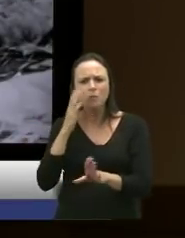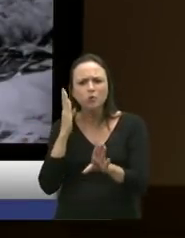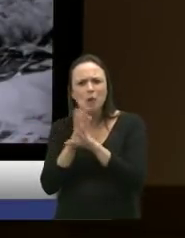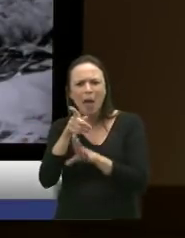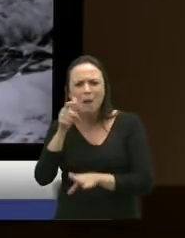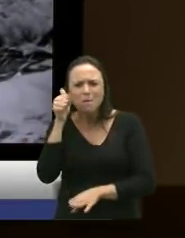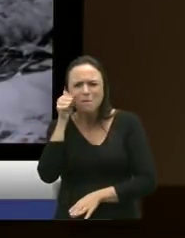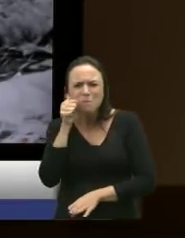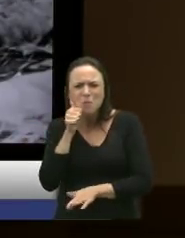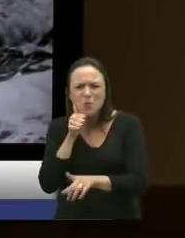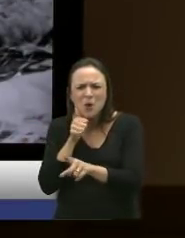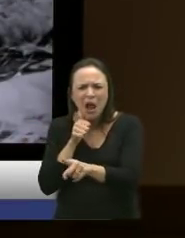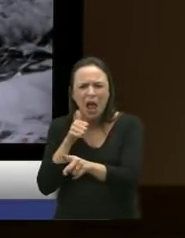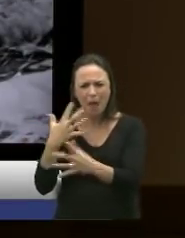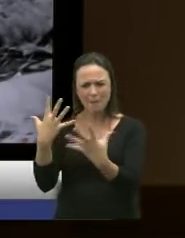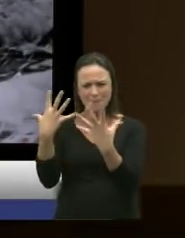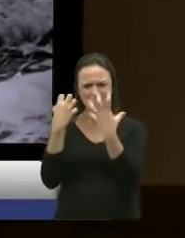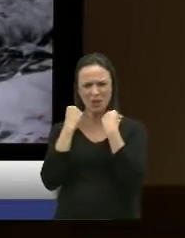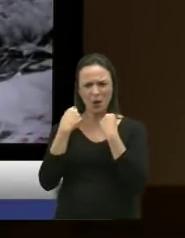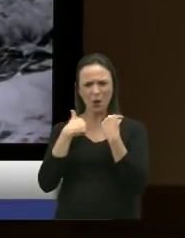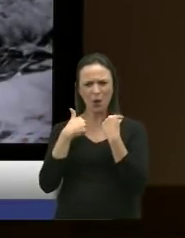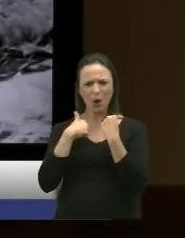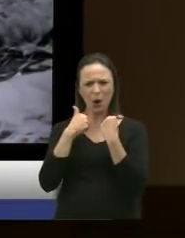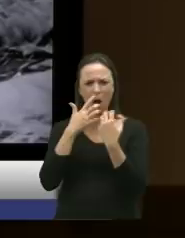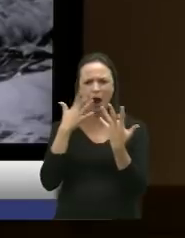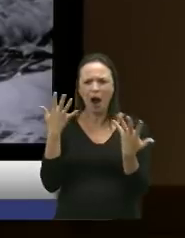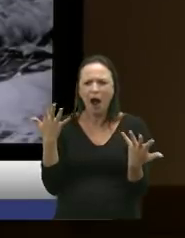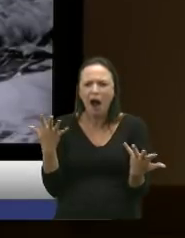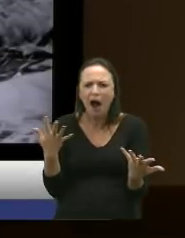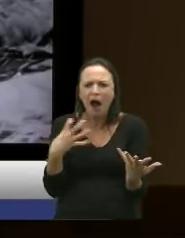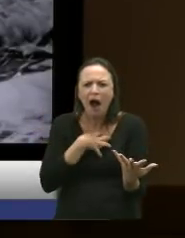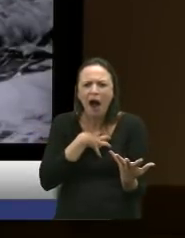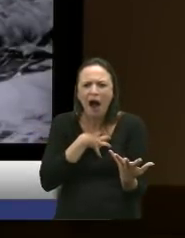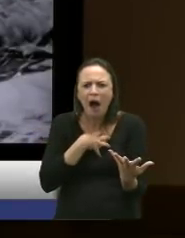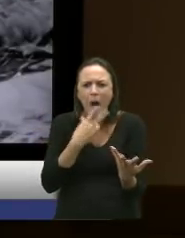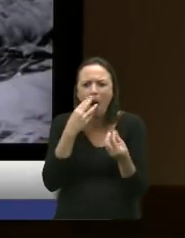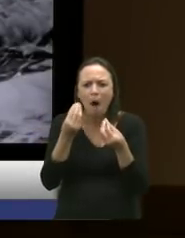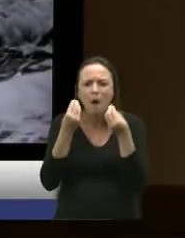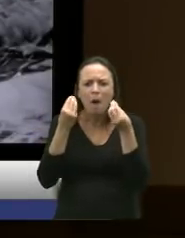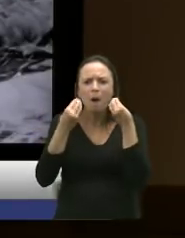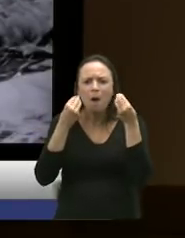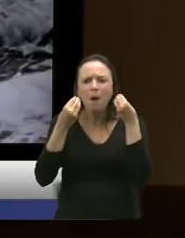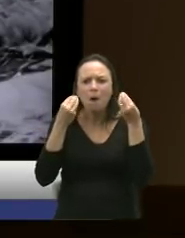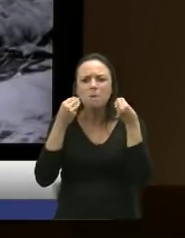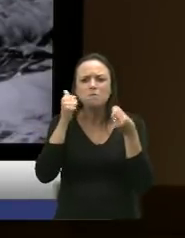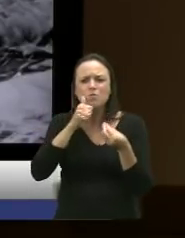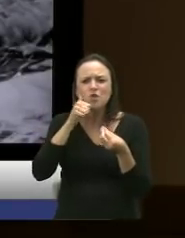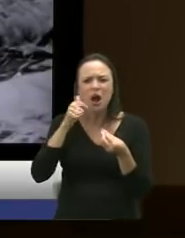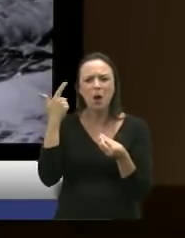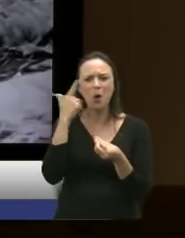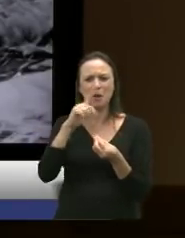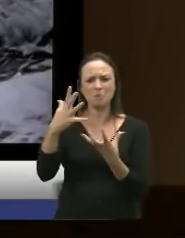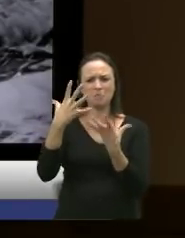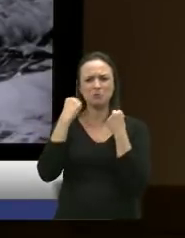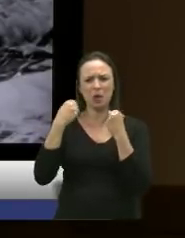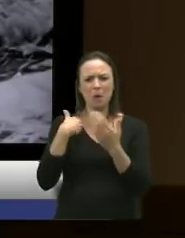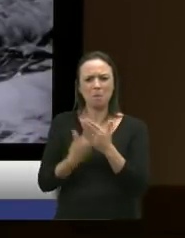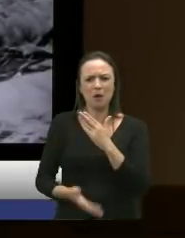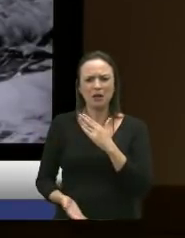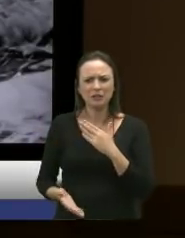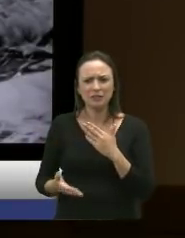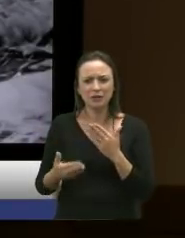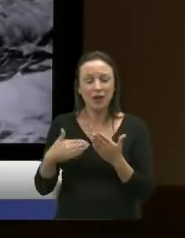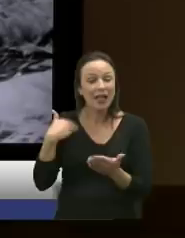queria voltar para a linha de frente, porque era uma desonra ser aprisionado. Imagina, mulher na linha de frente, isso é impossível. O exército brasileiro não tem isso até